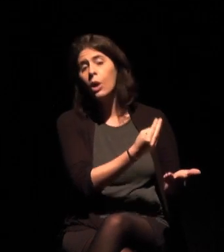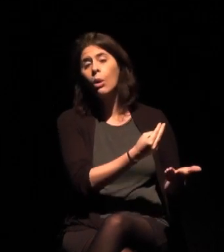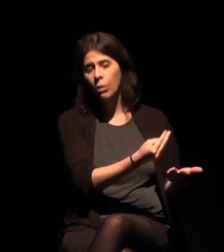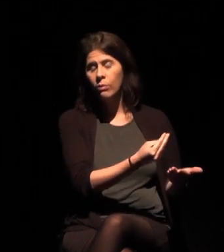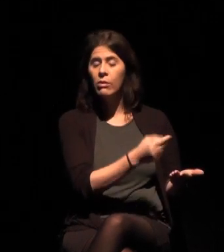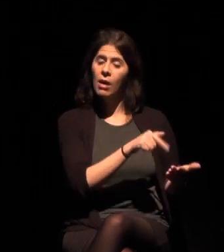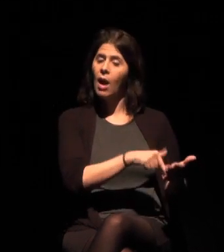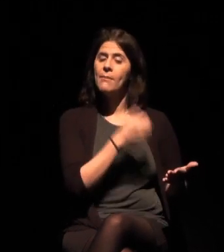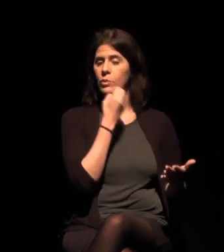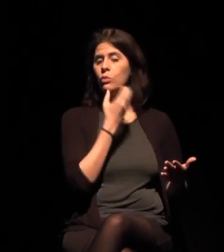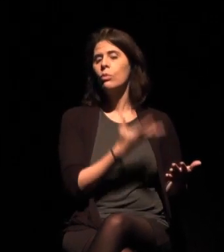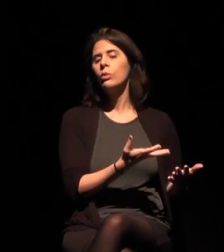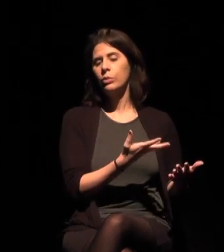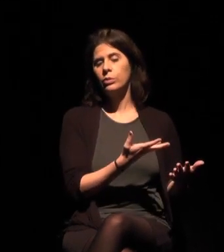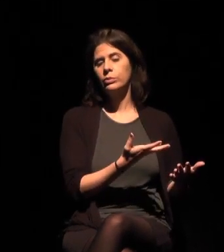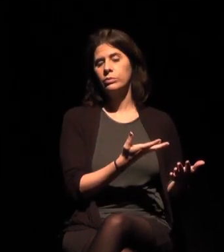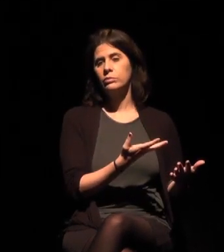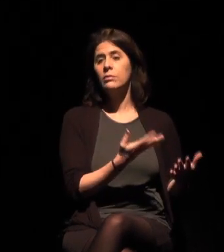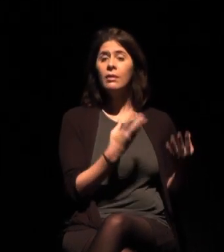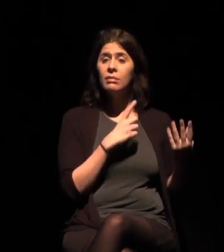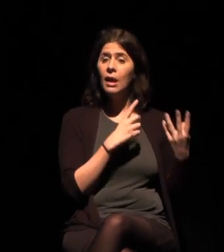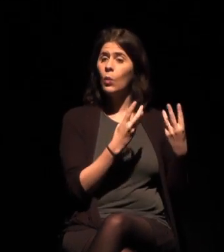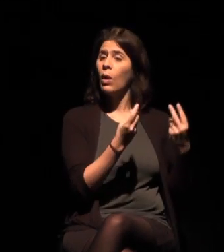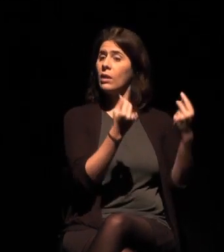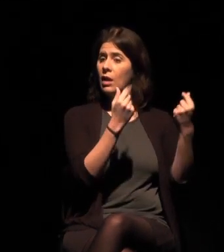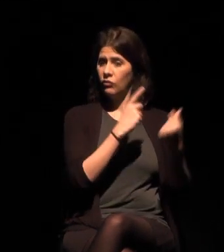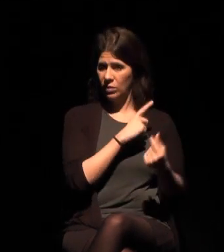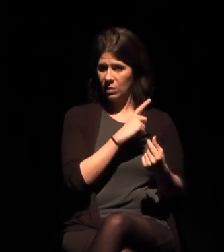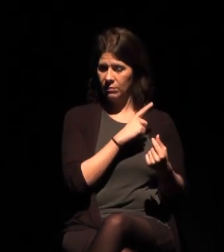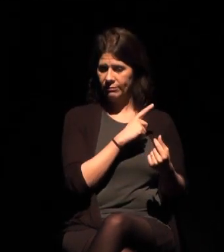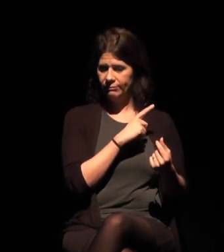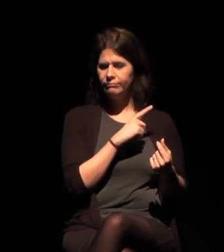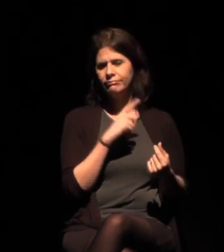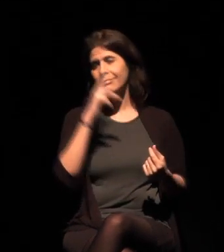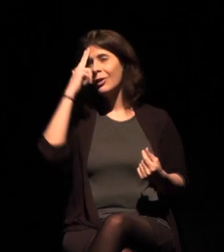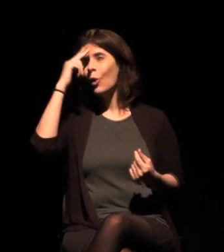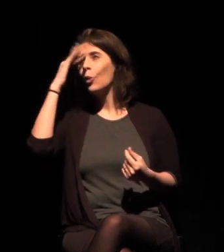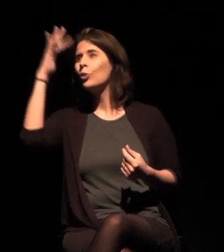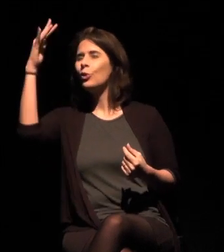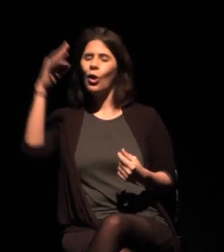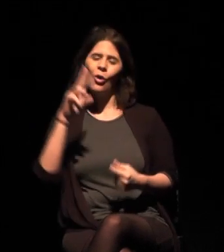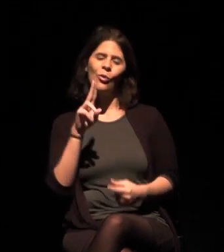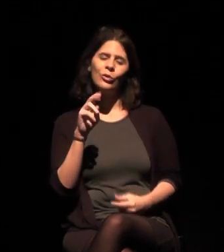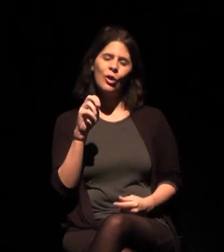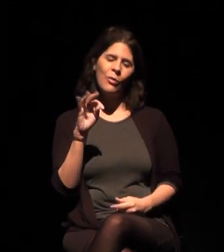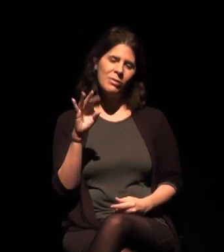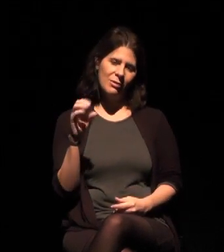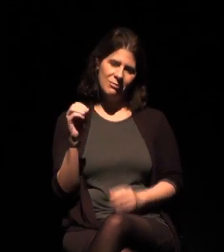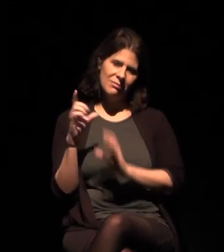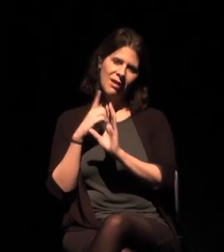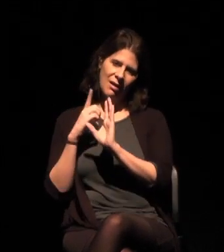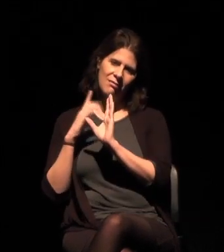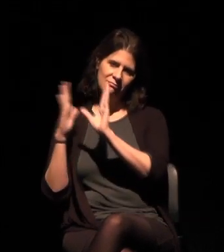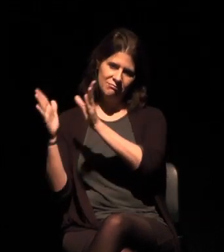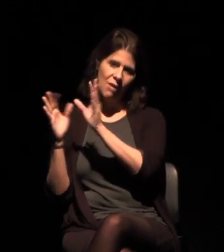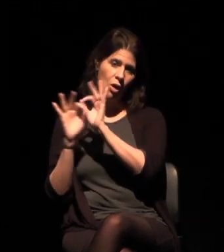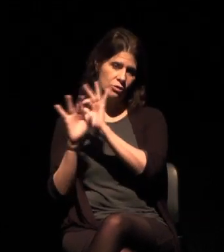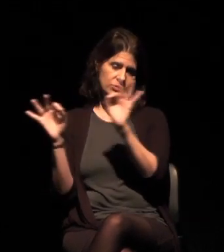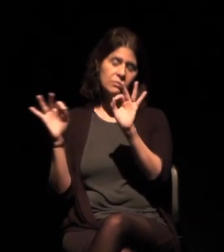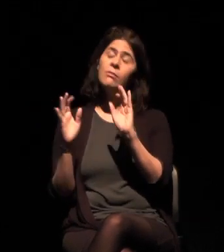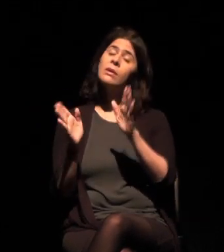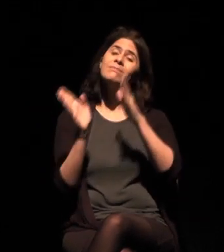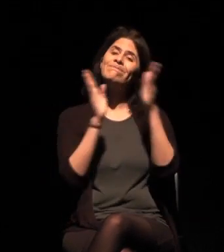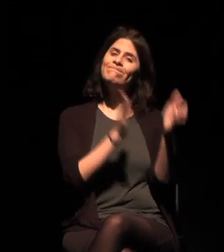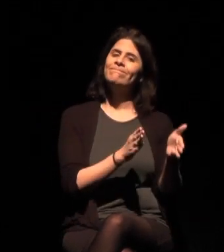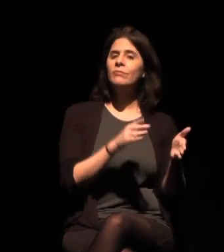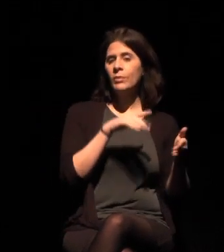usar tenho a tem um lado distópico também tem um lado negativo não vou falar muito certo acho que isso é motivo para uma